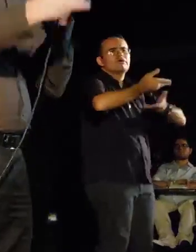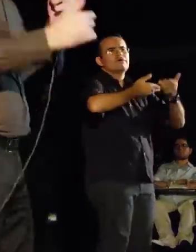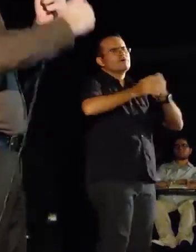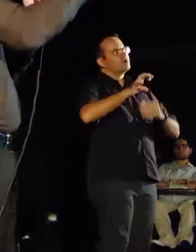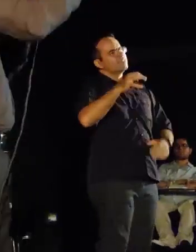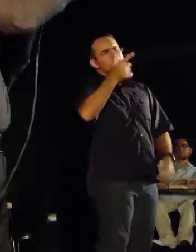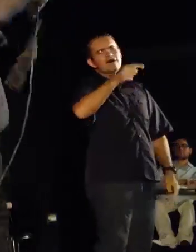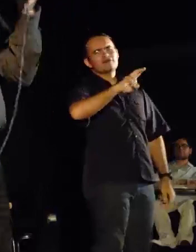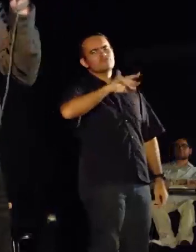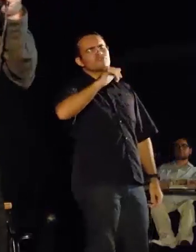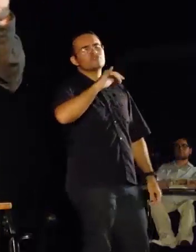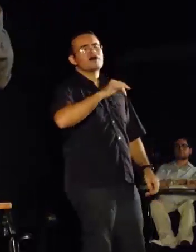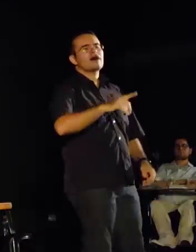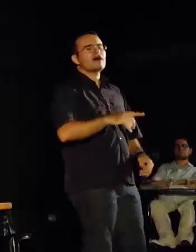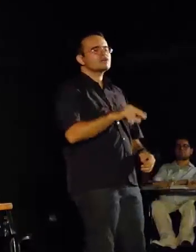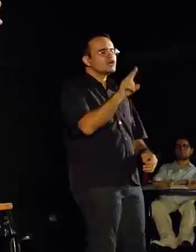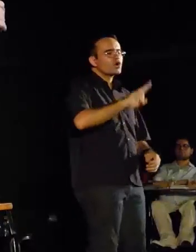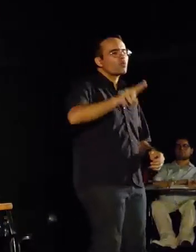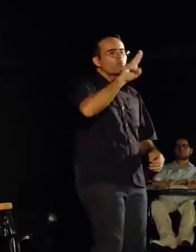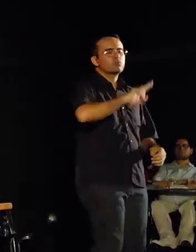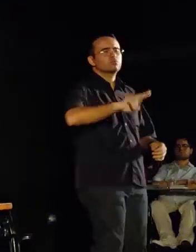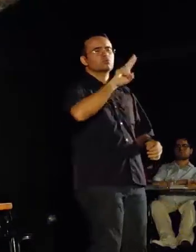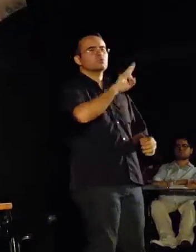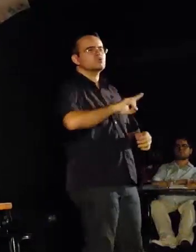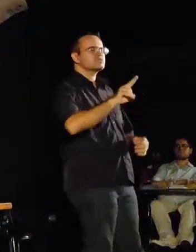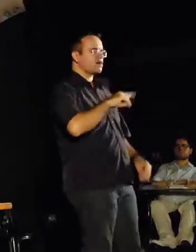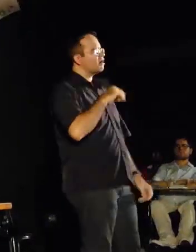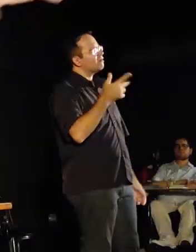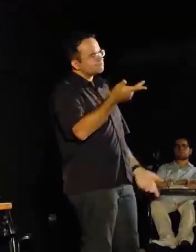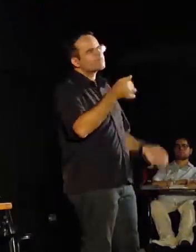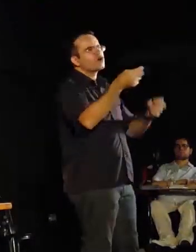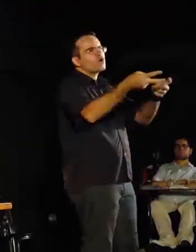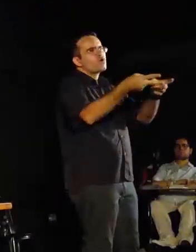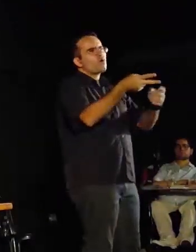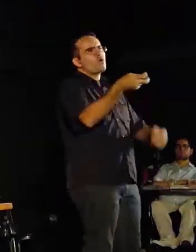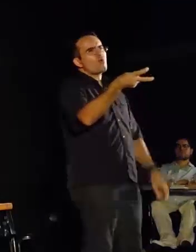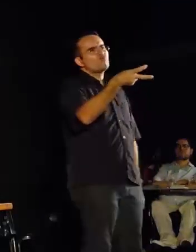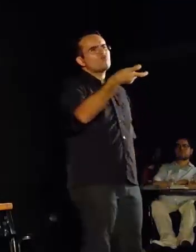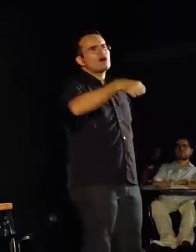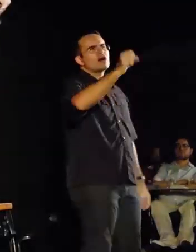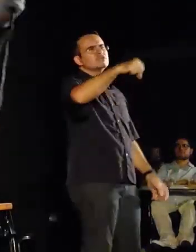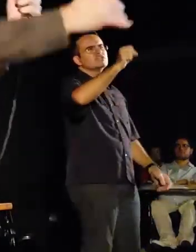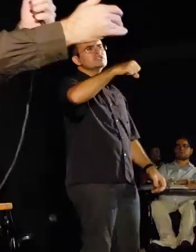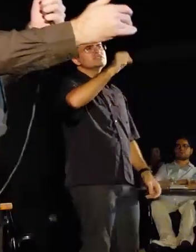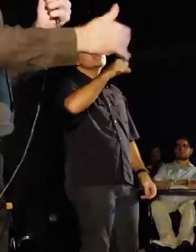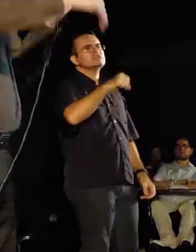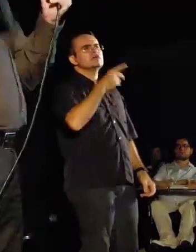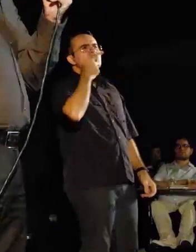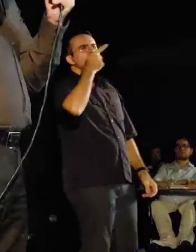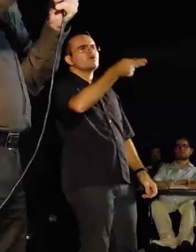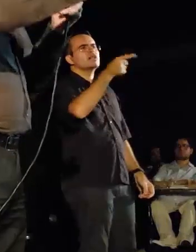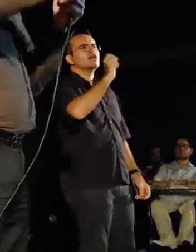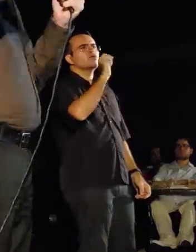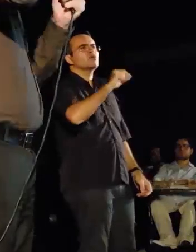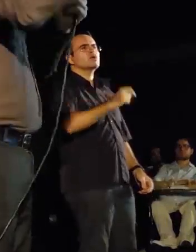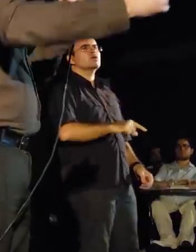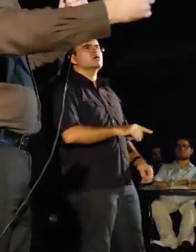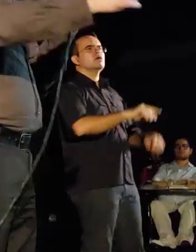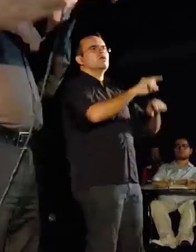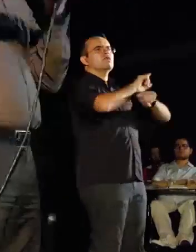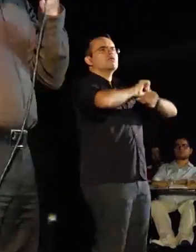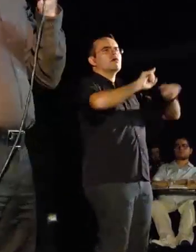sempre vai utilizar esses tipos de procedimentos covardes, que consistem em tentar negar às cidadãs,